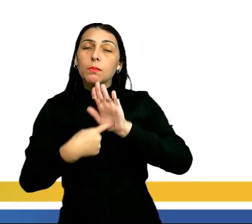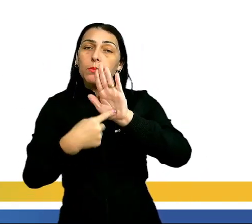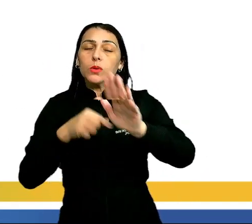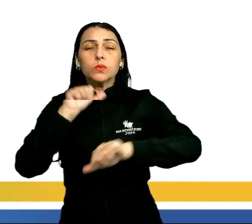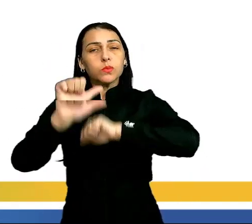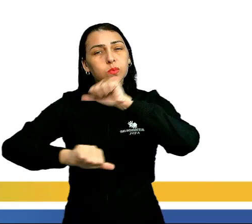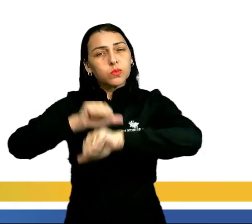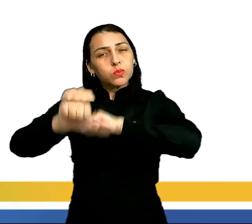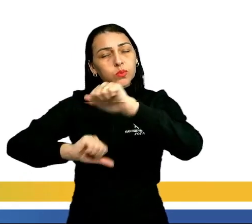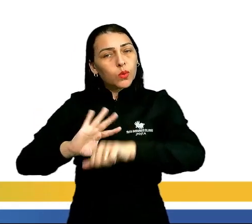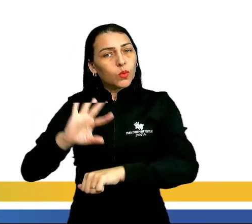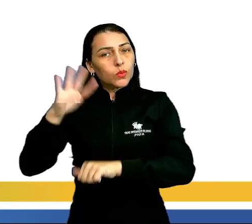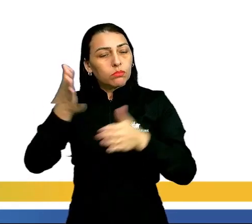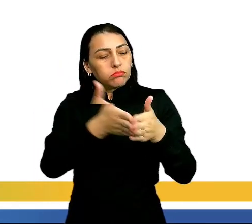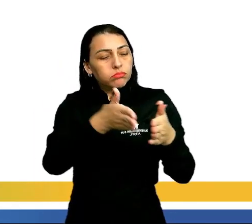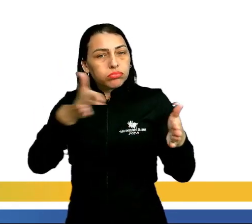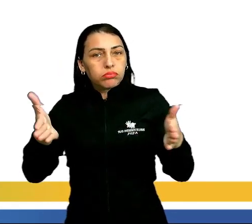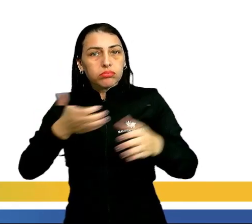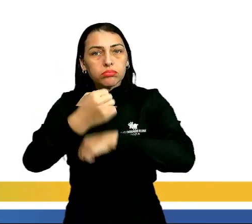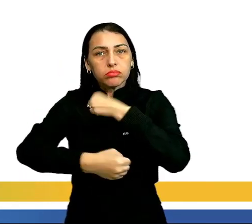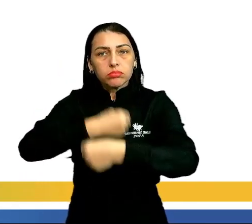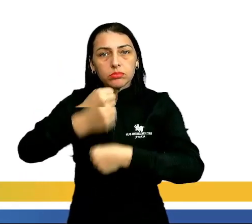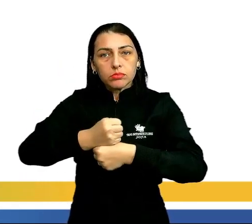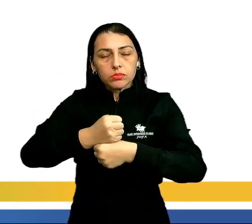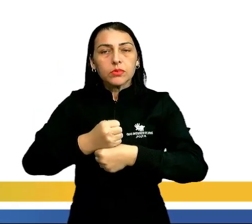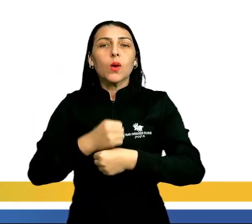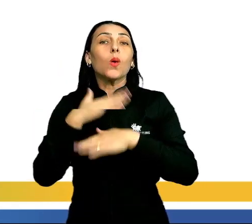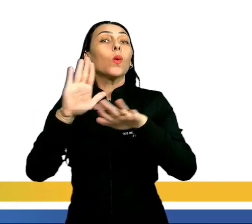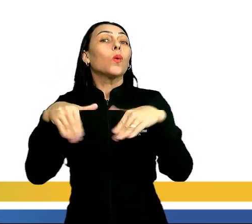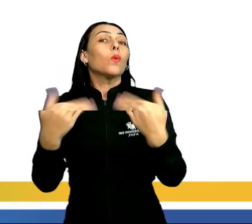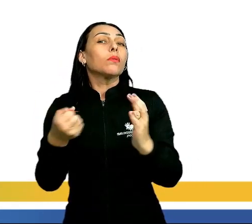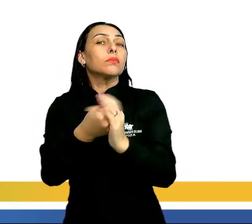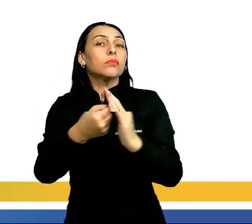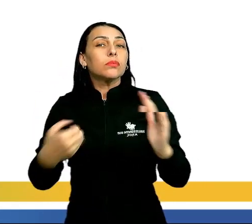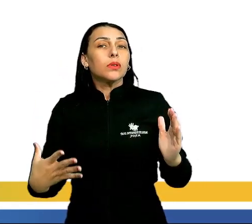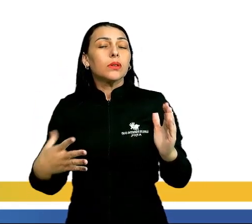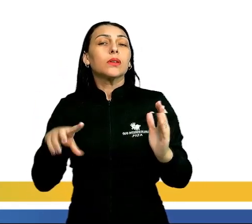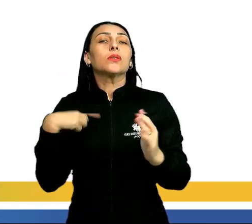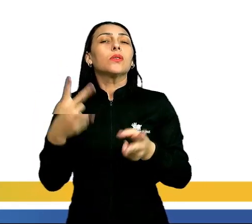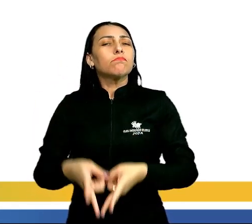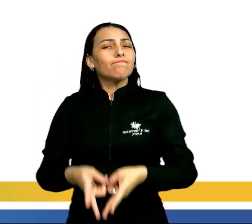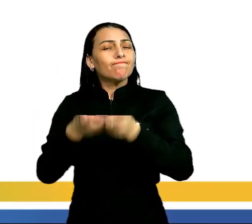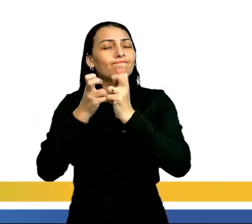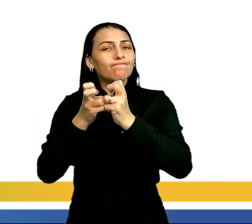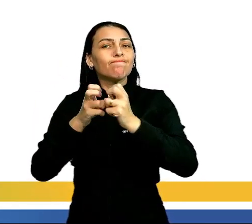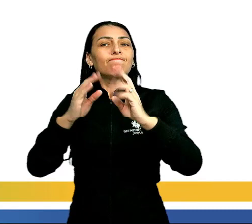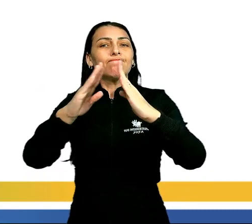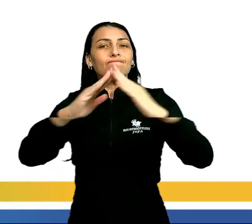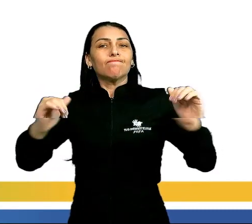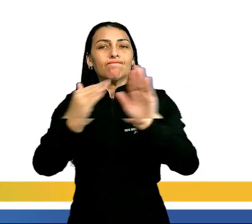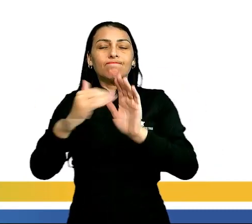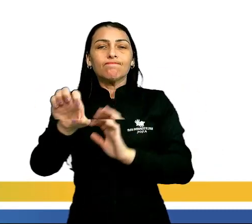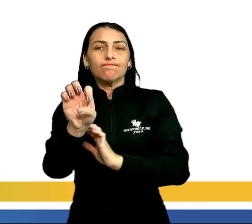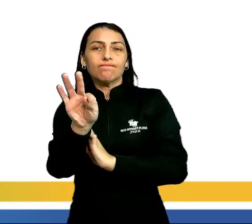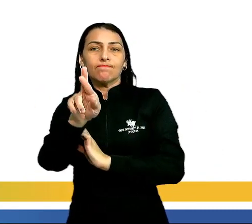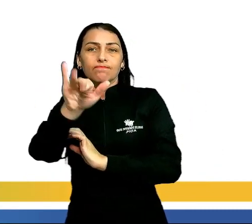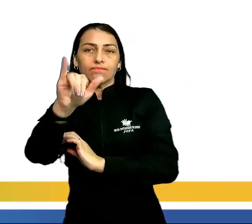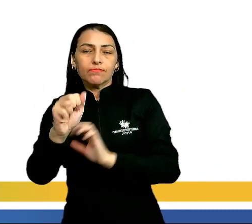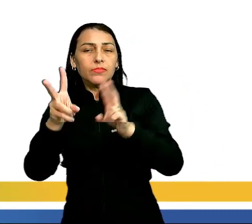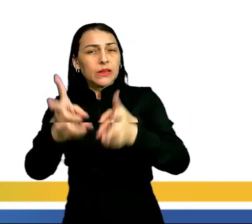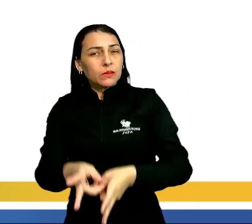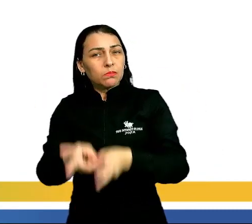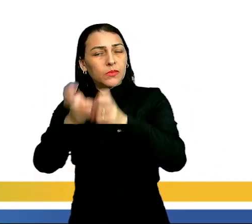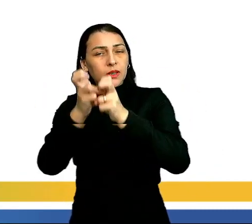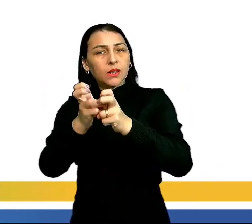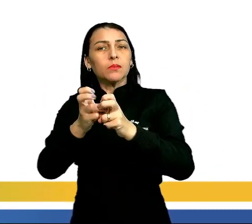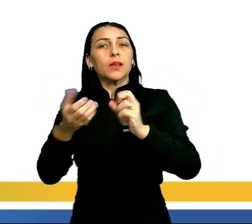essa mudança que ocorreu aí ao longo dos anos. Quais são as características que a gente observa nessa pirâmide etária? A gente